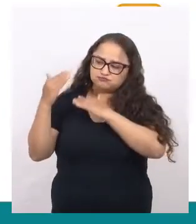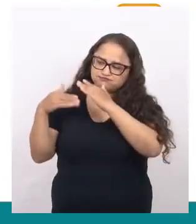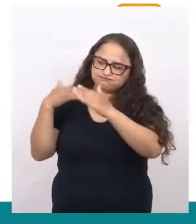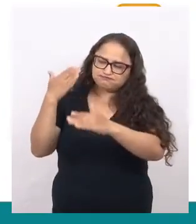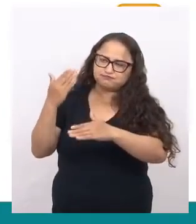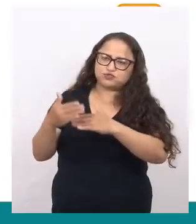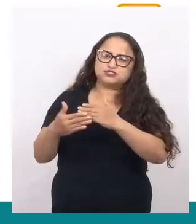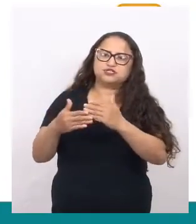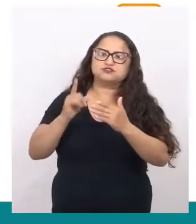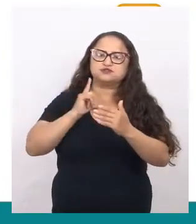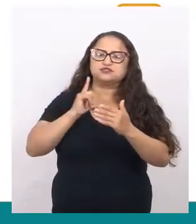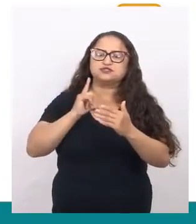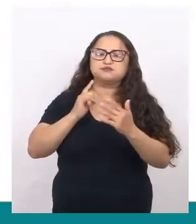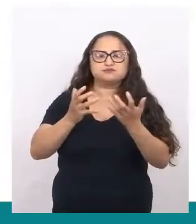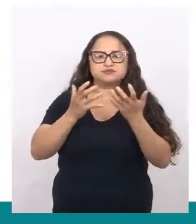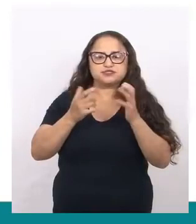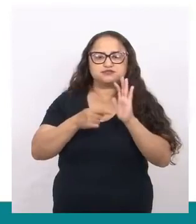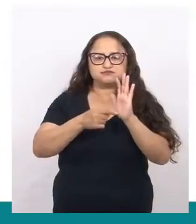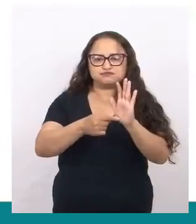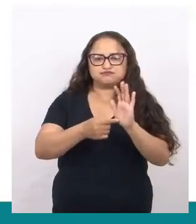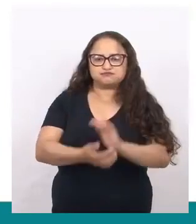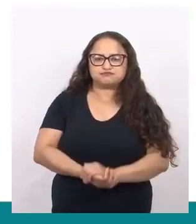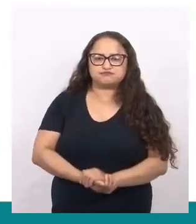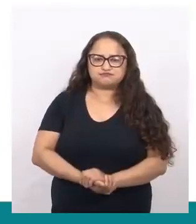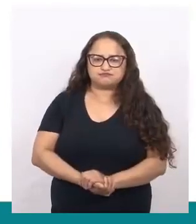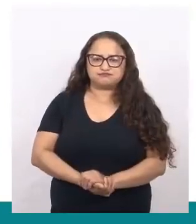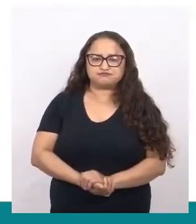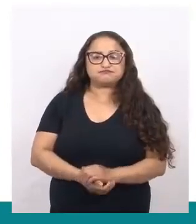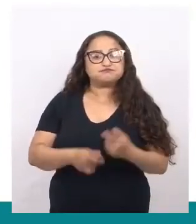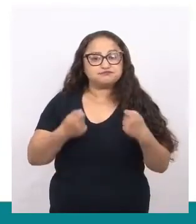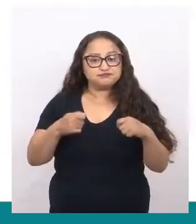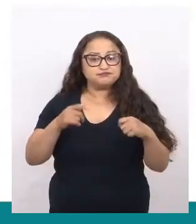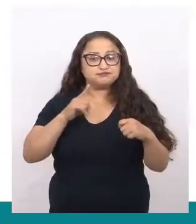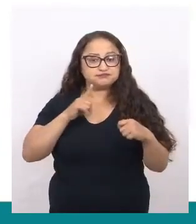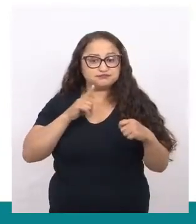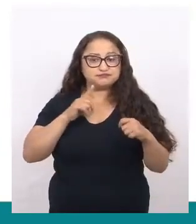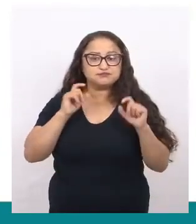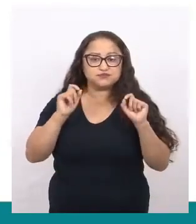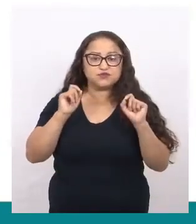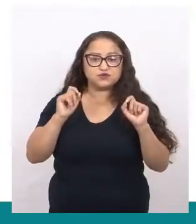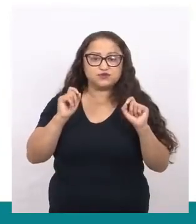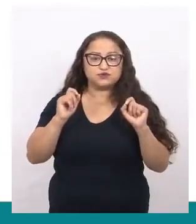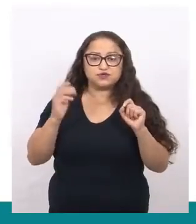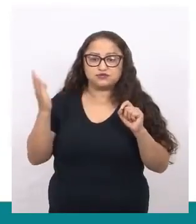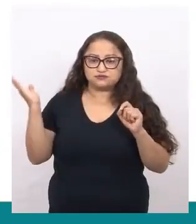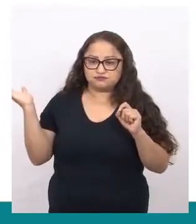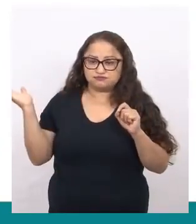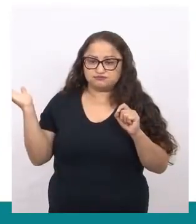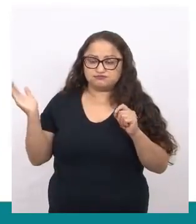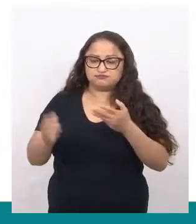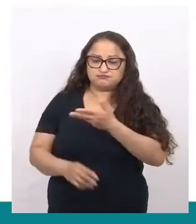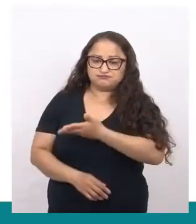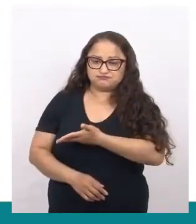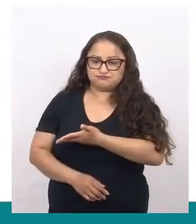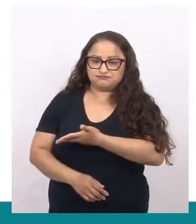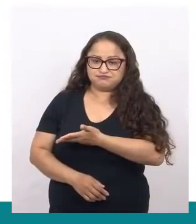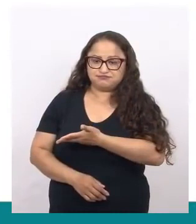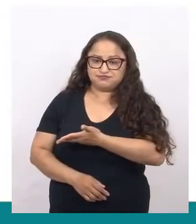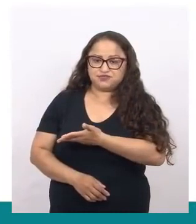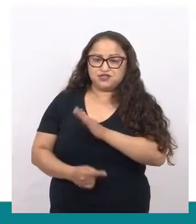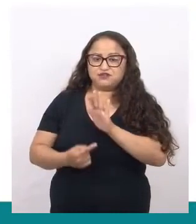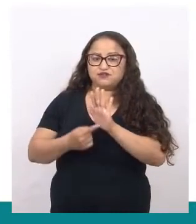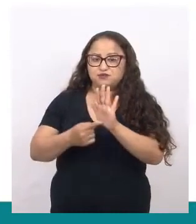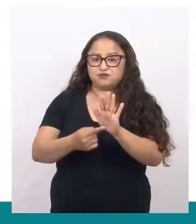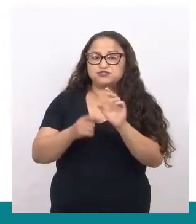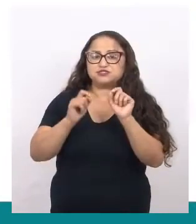tá? Então, acho que pode passar. Ele precisa clicar ali no DI que ele deseja manifestar agora e vai aparecer para ele